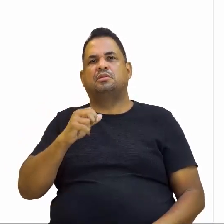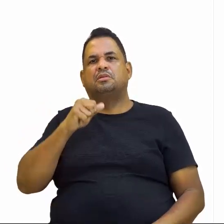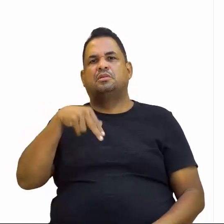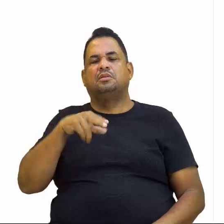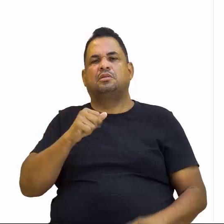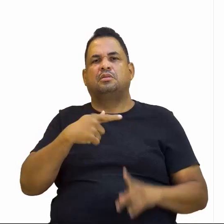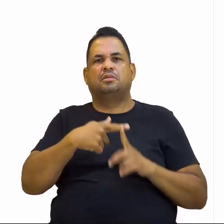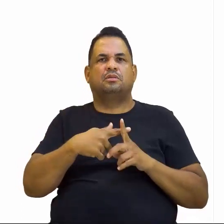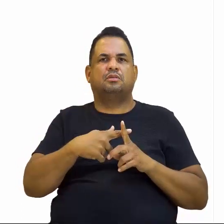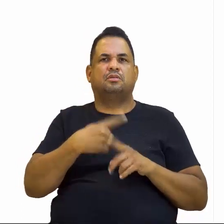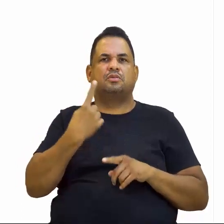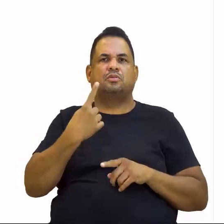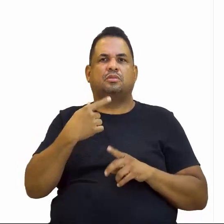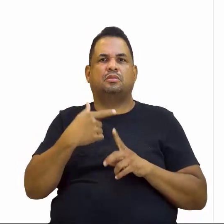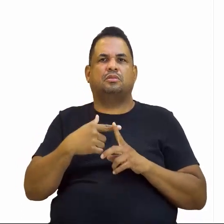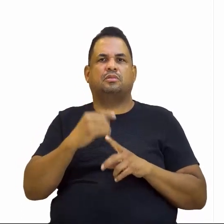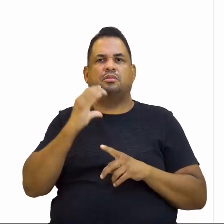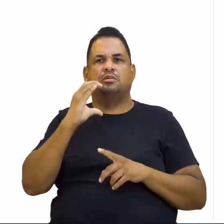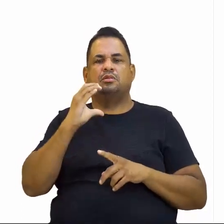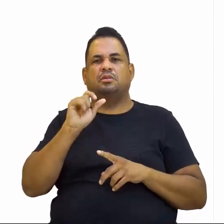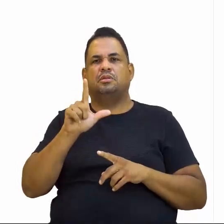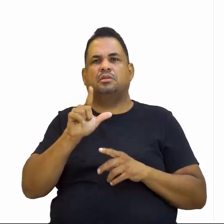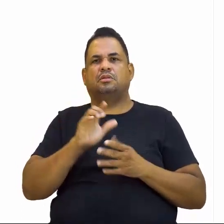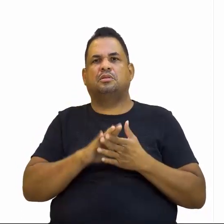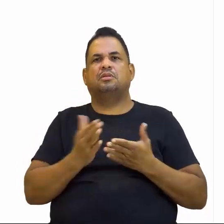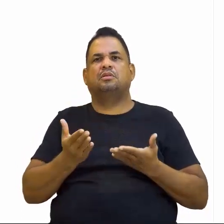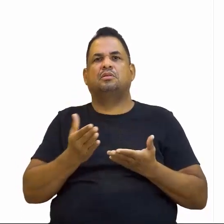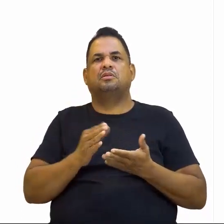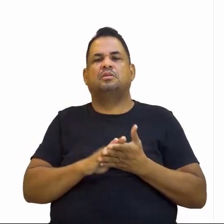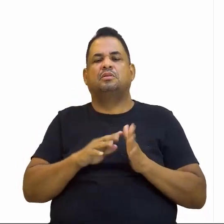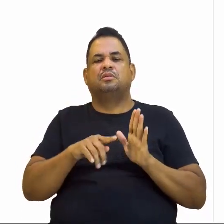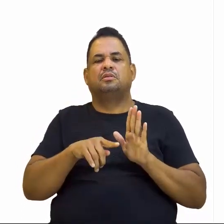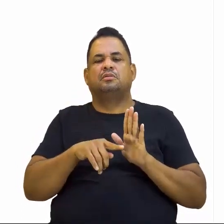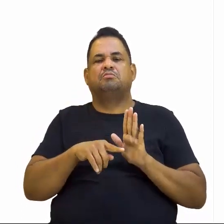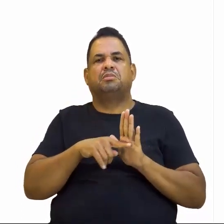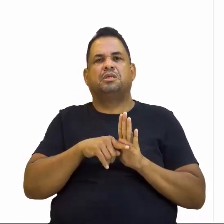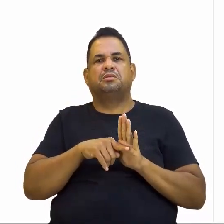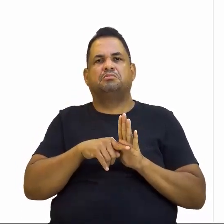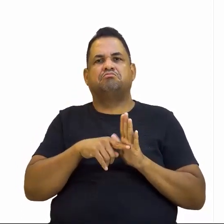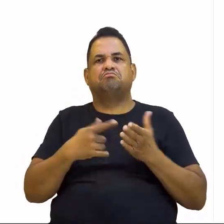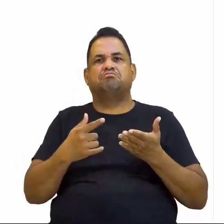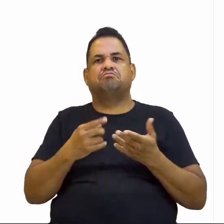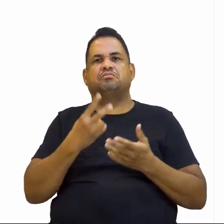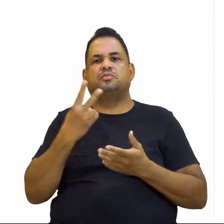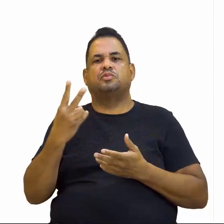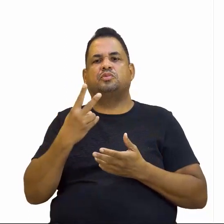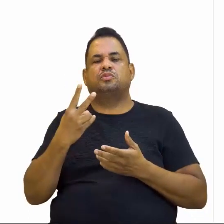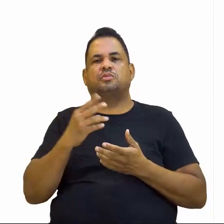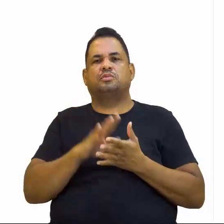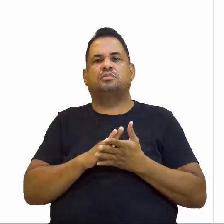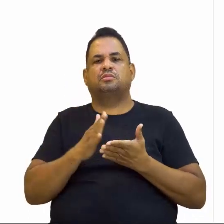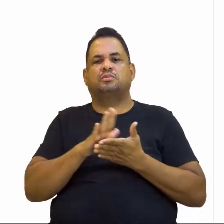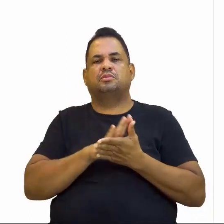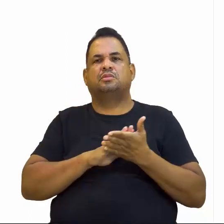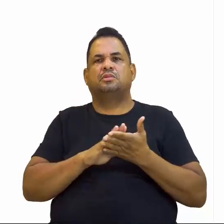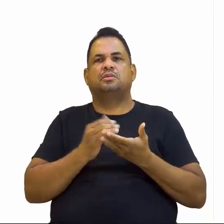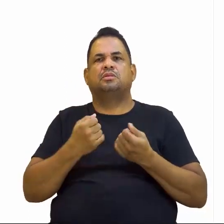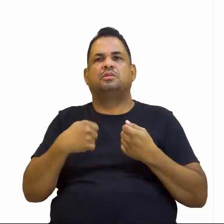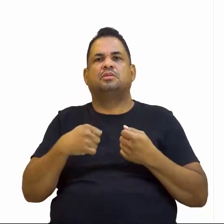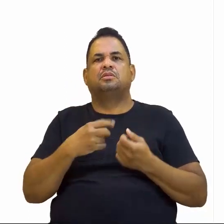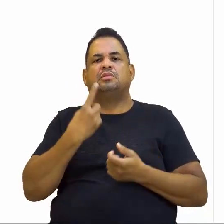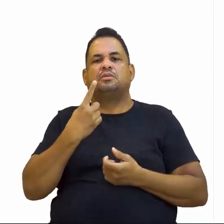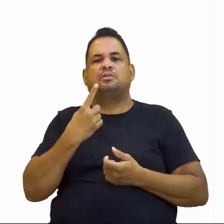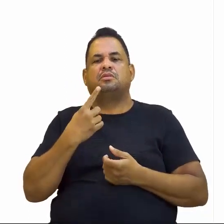de 1+, e o cloro, Cl, é negativo de 1-. As duas cargas se anulam, então eu preciso só de um sódio